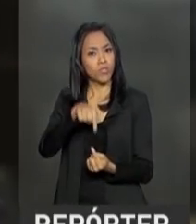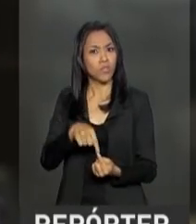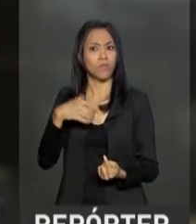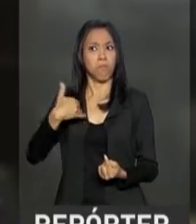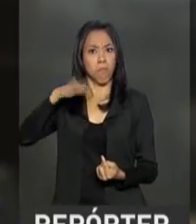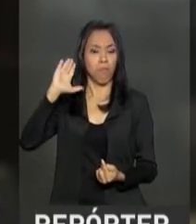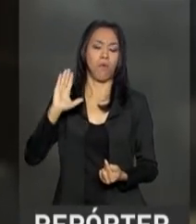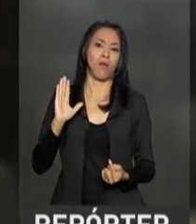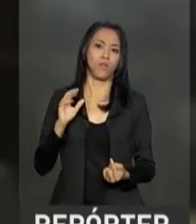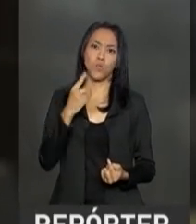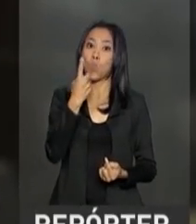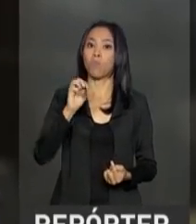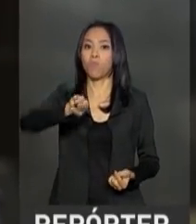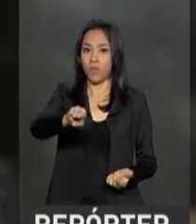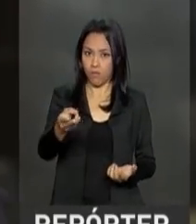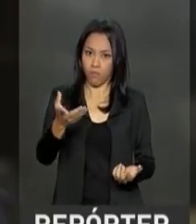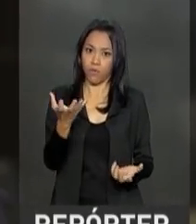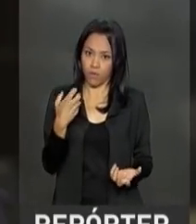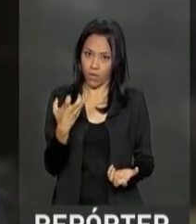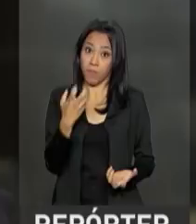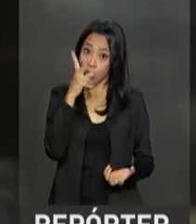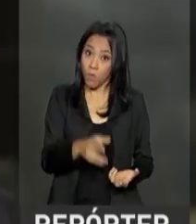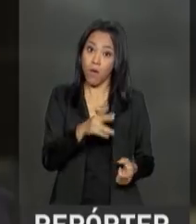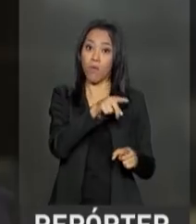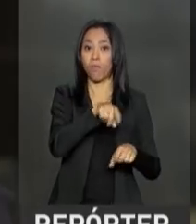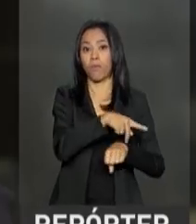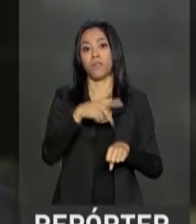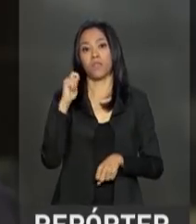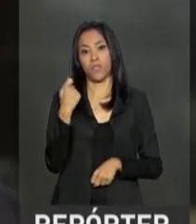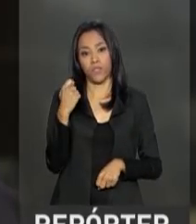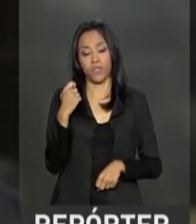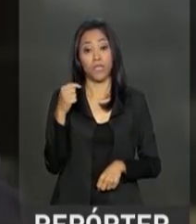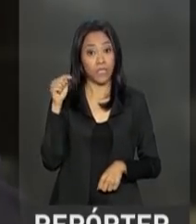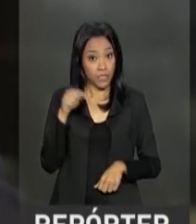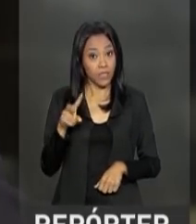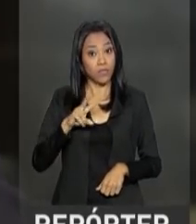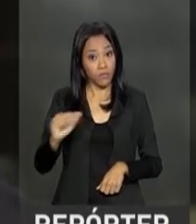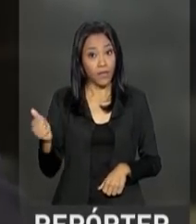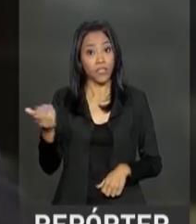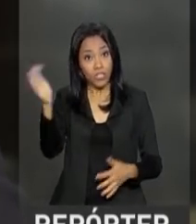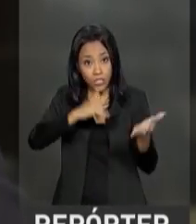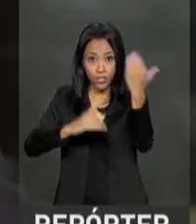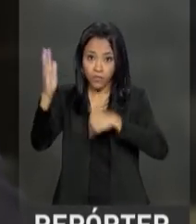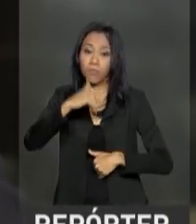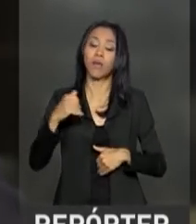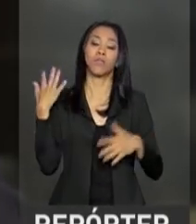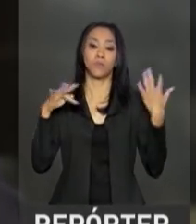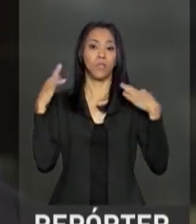grande cerca de um milhão que é o que a argentina está fazendo isso vai trazer não só o turismo mas também investimentos